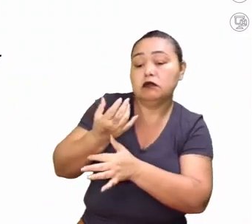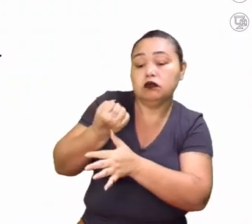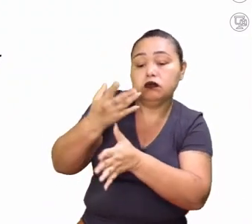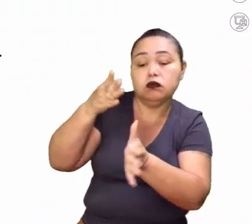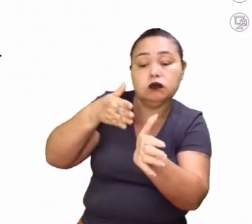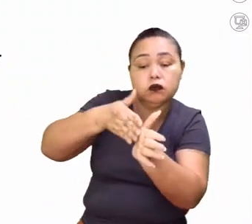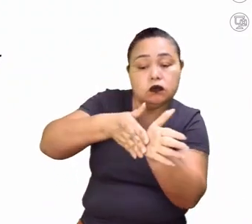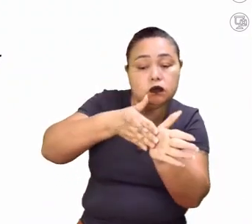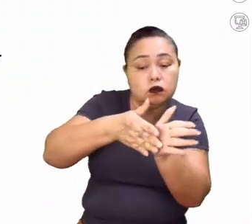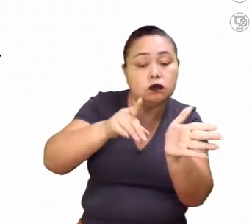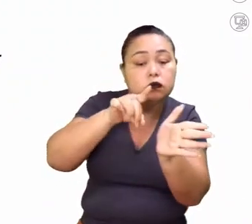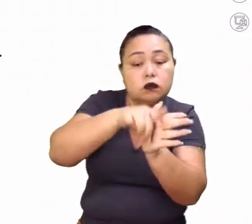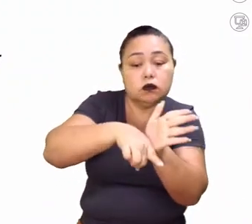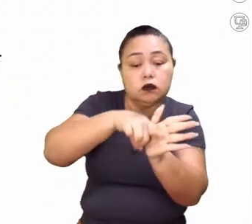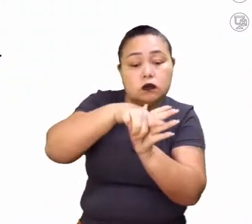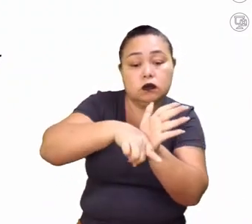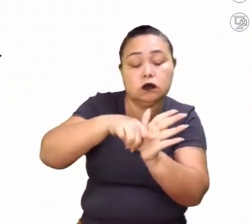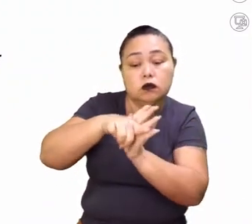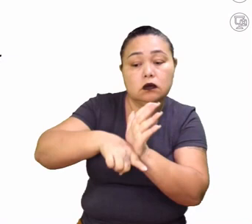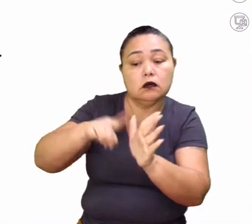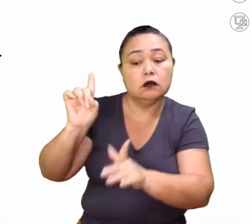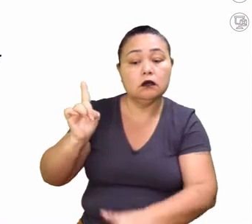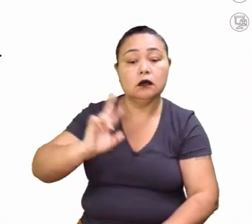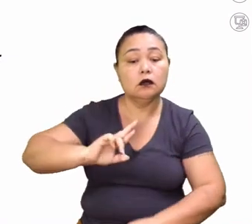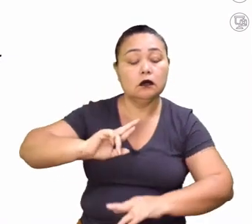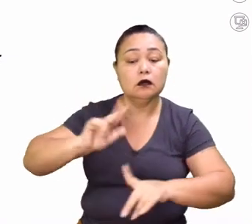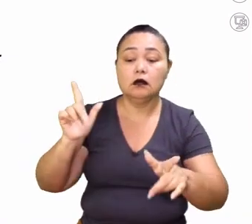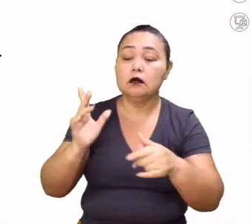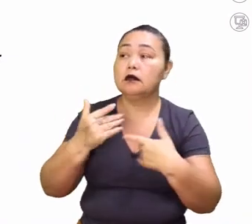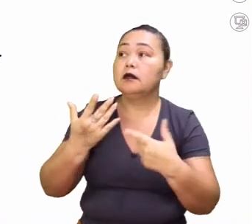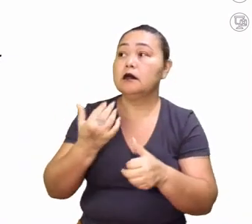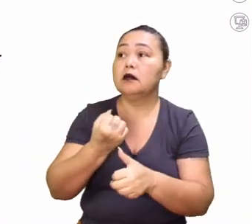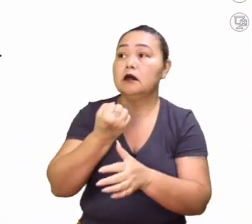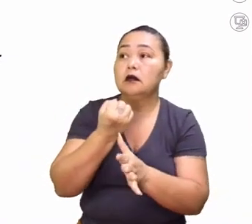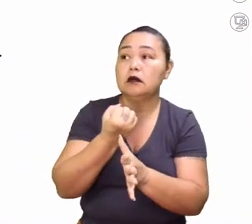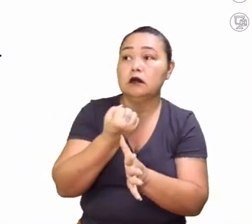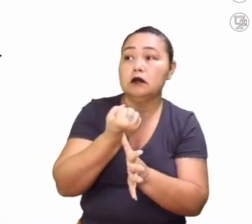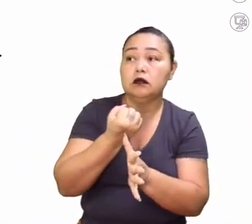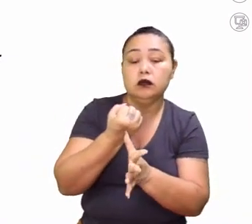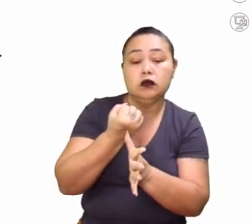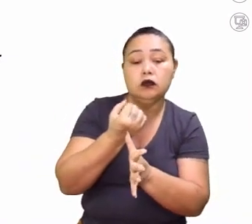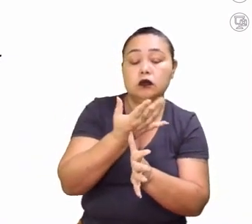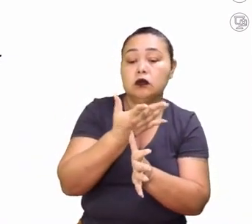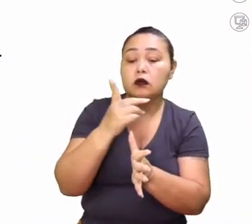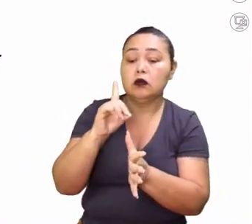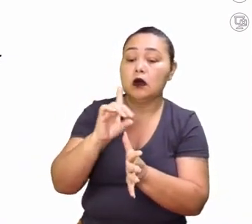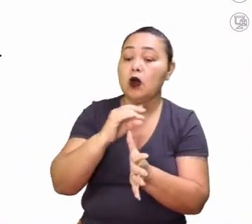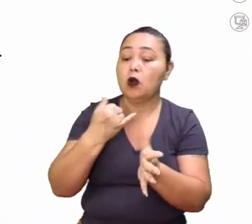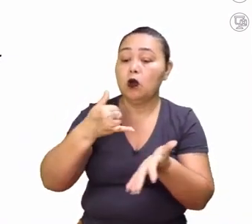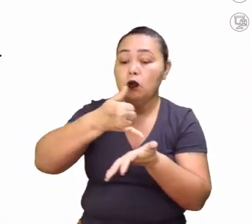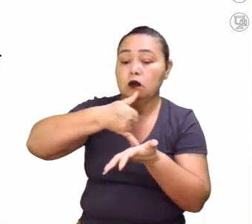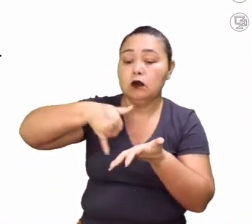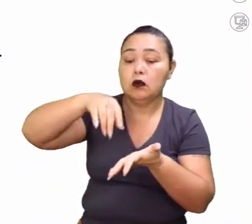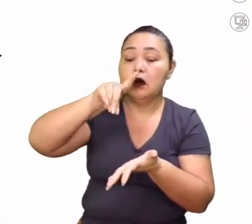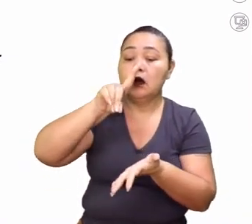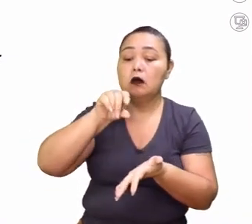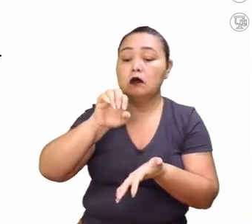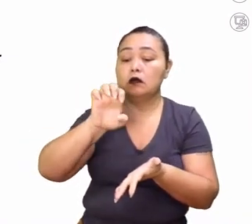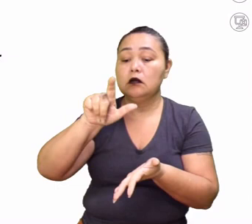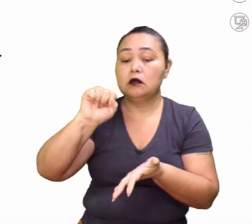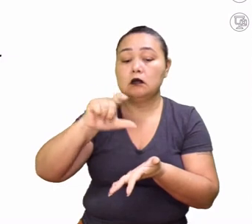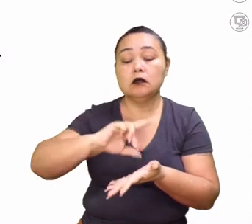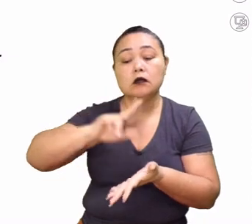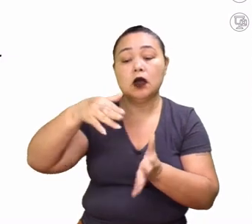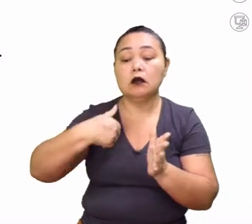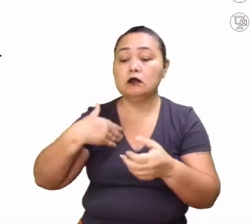aí esse trem na verdade não é nem maria fumaça mais viu Pessoal esse trem aqui é óleo diesel tá já é um motor